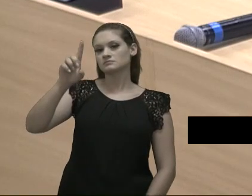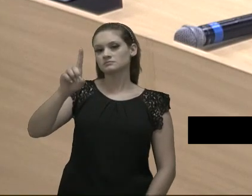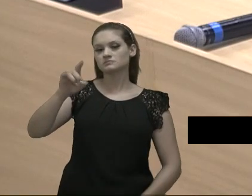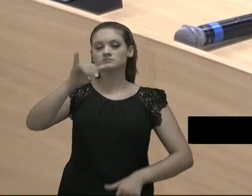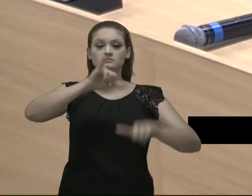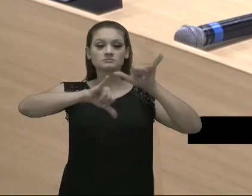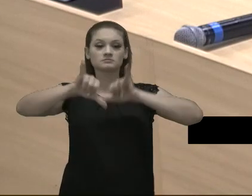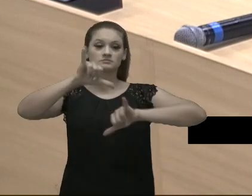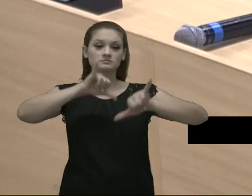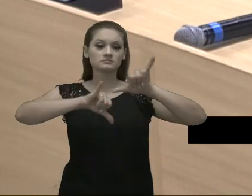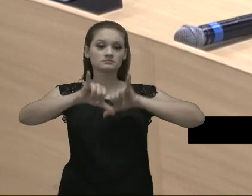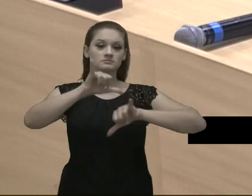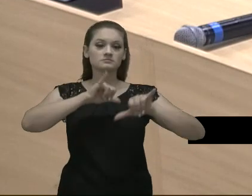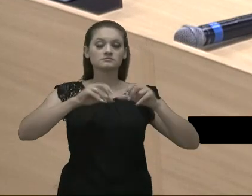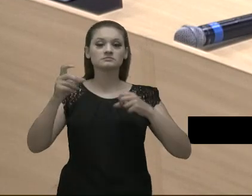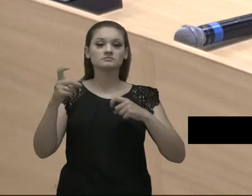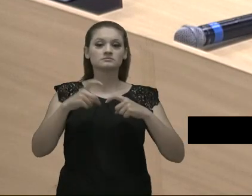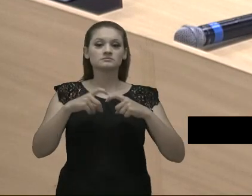Laboratório e Médicos.